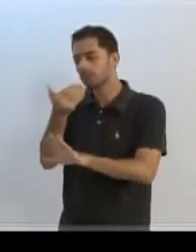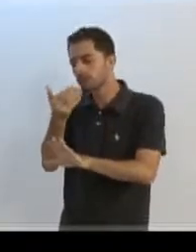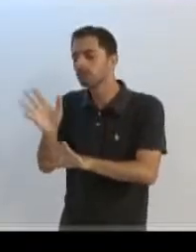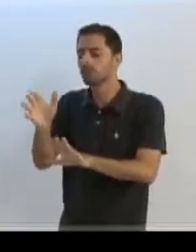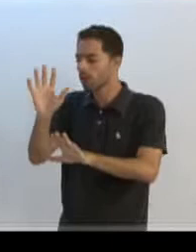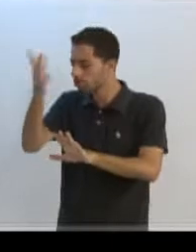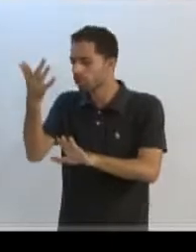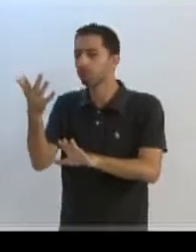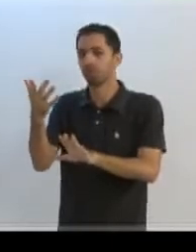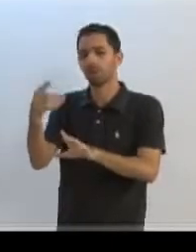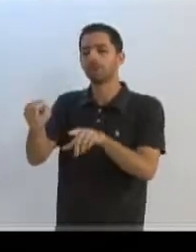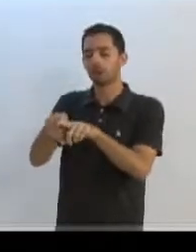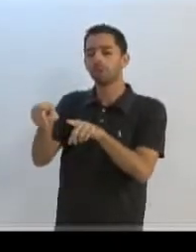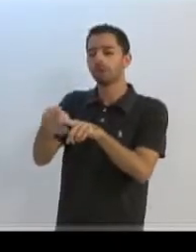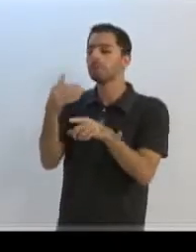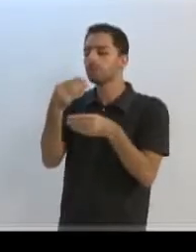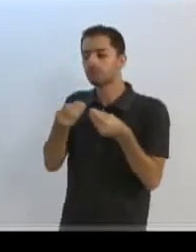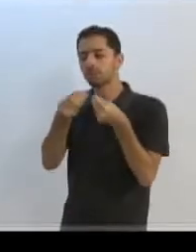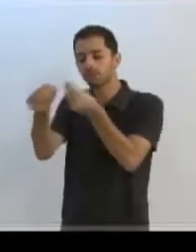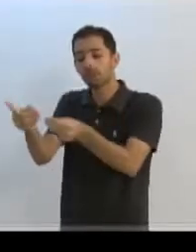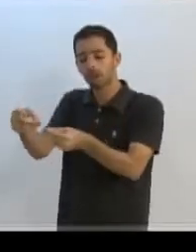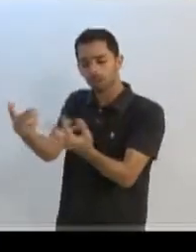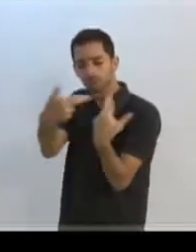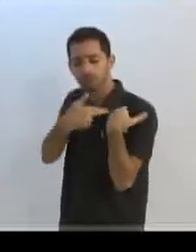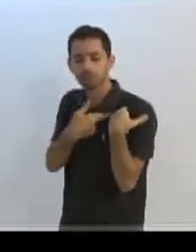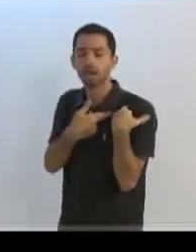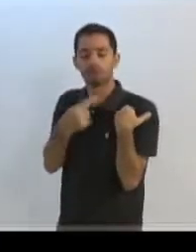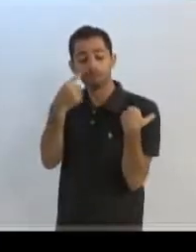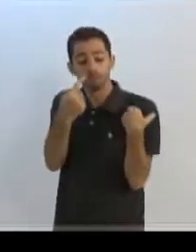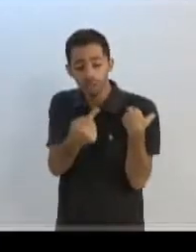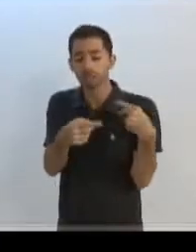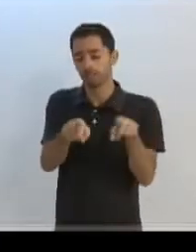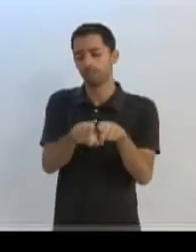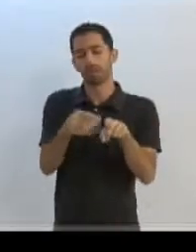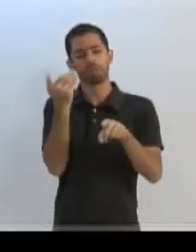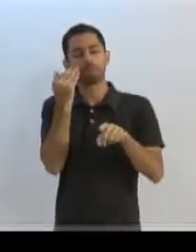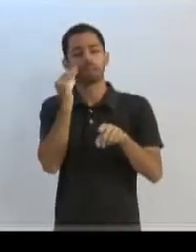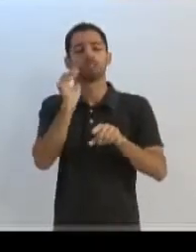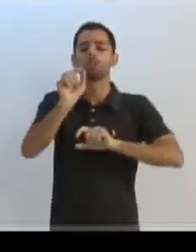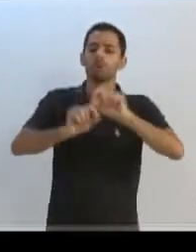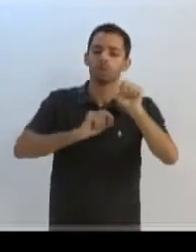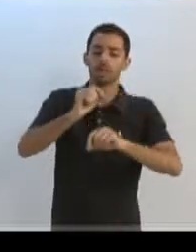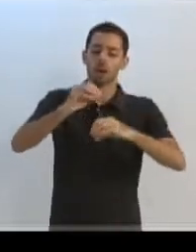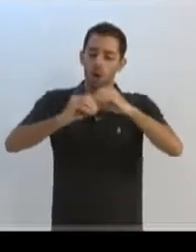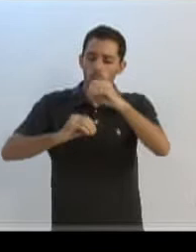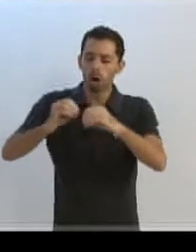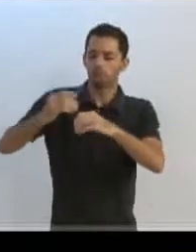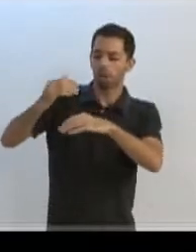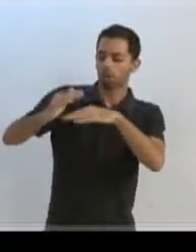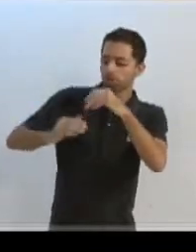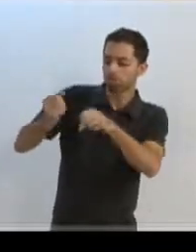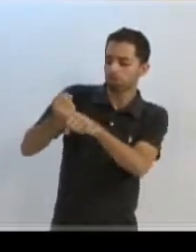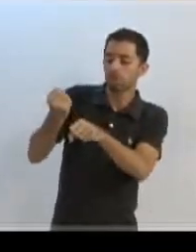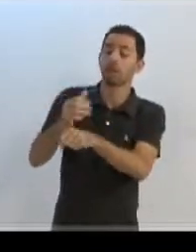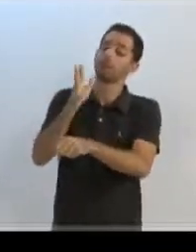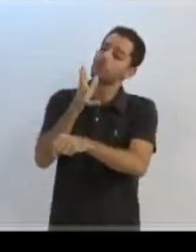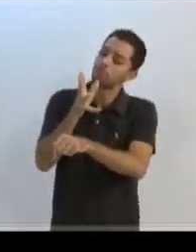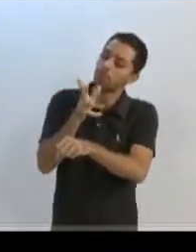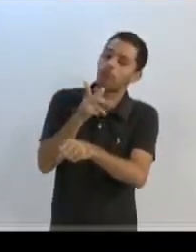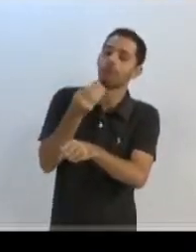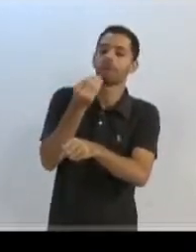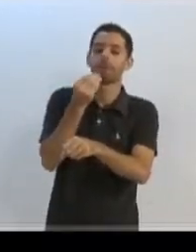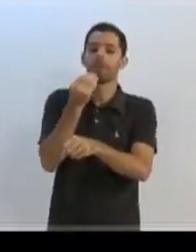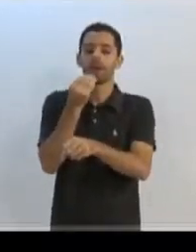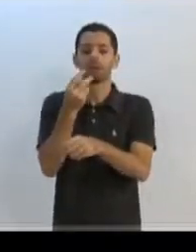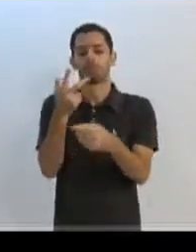encaminhamos isso aí para os responsáveis também é ea gente entende que a obra é uma obra demorada por final tem